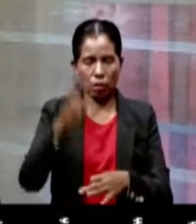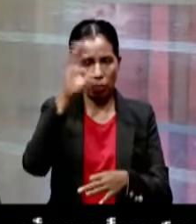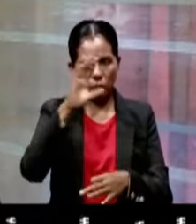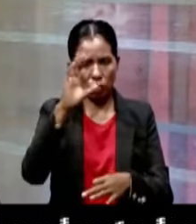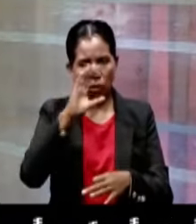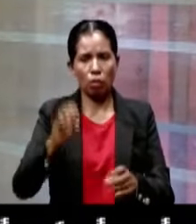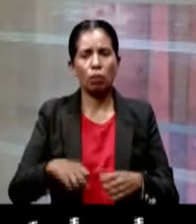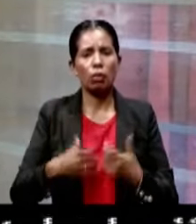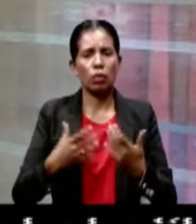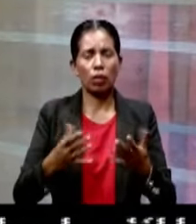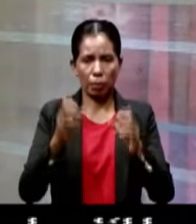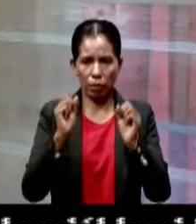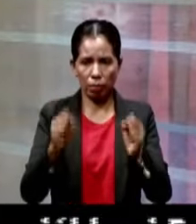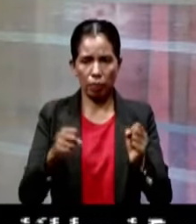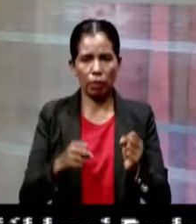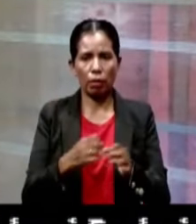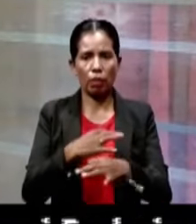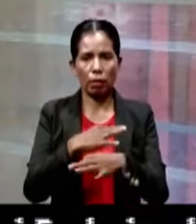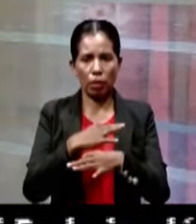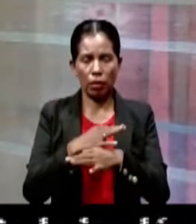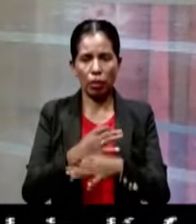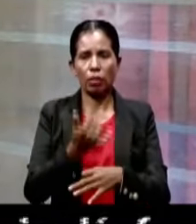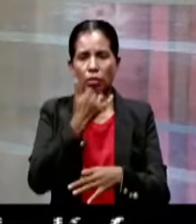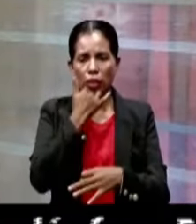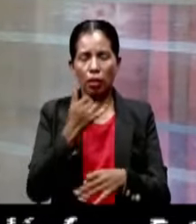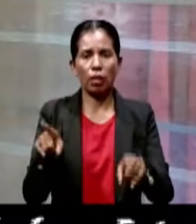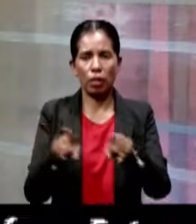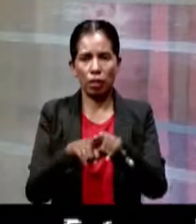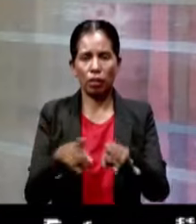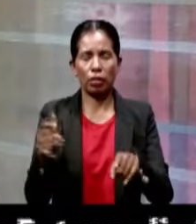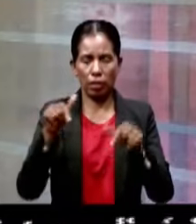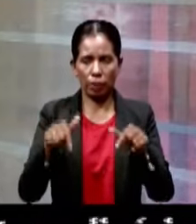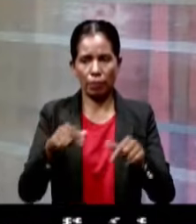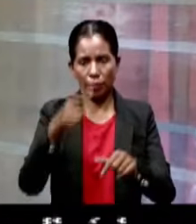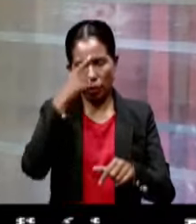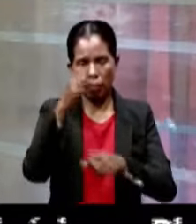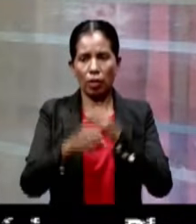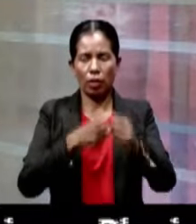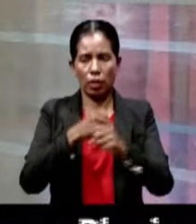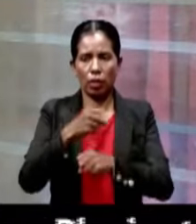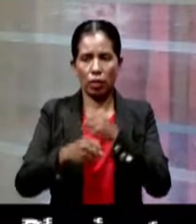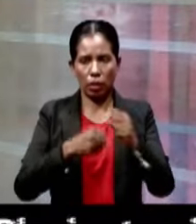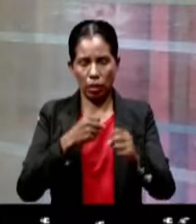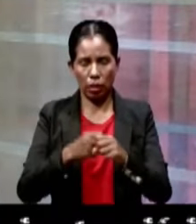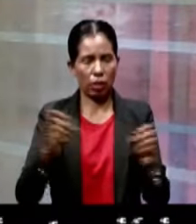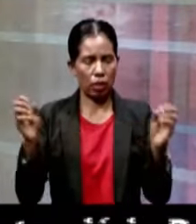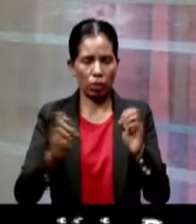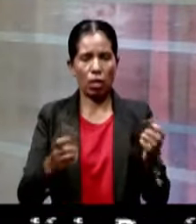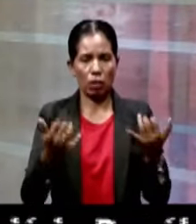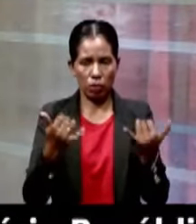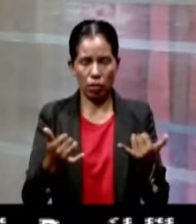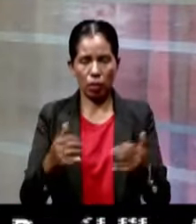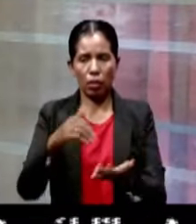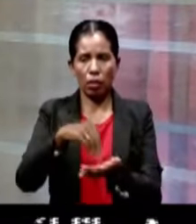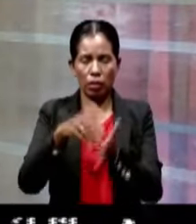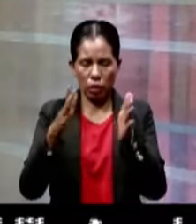soinsa para bele hadia eru sirane sane tamba tinam batinan tian ne laos fe acontece kata tal